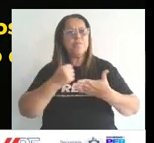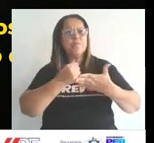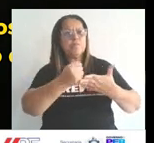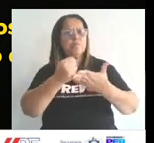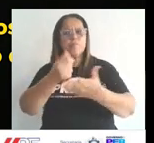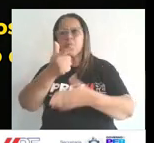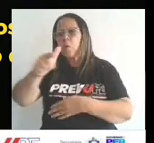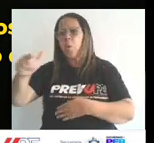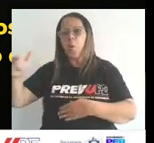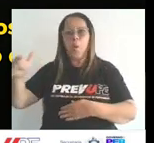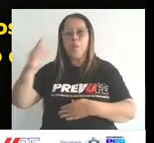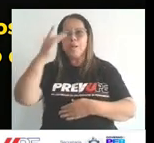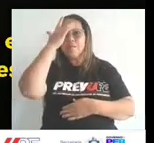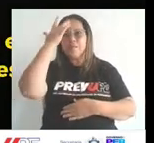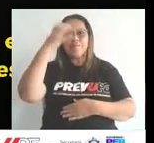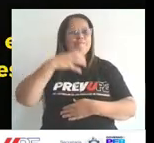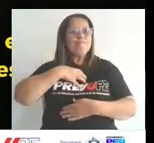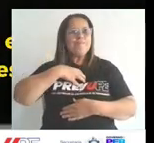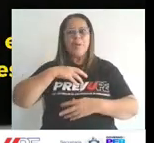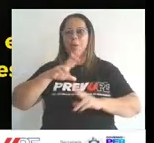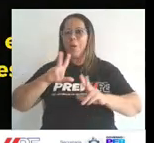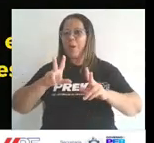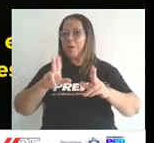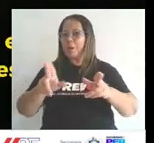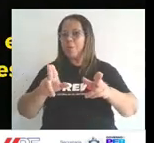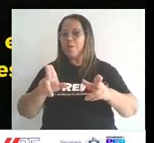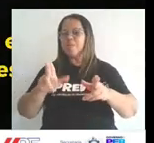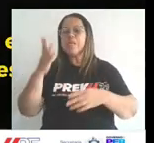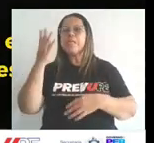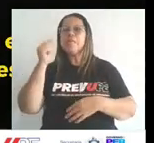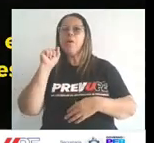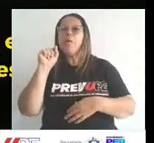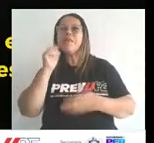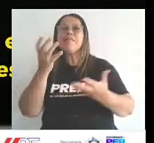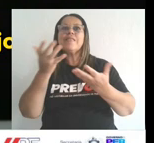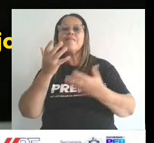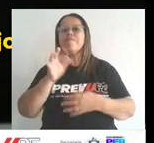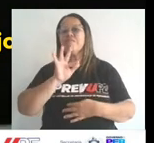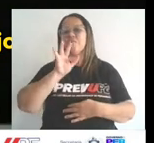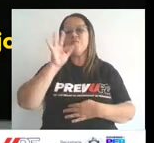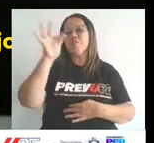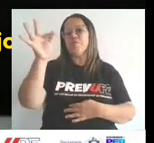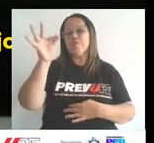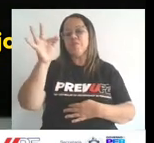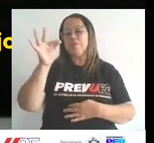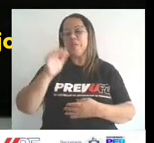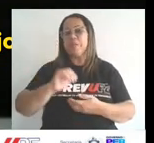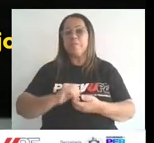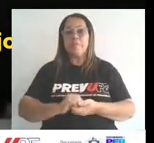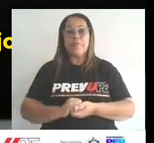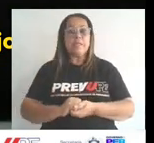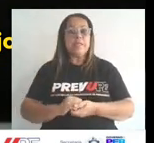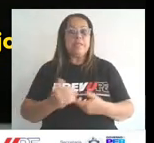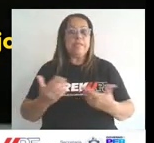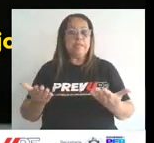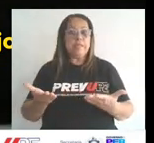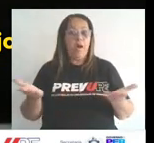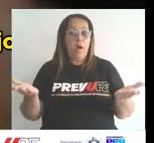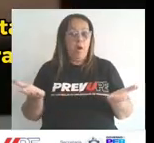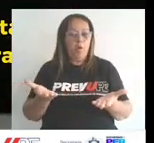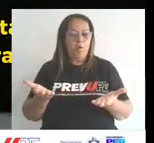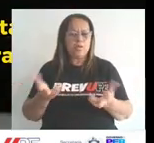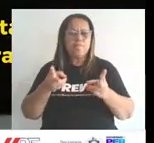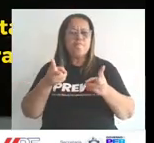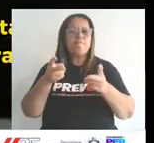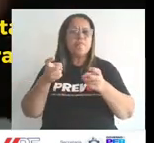sintam a mesma sensação que eu senti e possa saber o que escolher para a vida deles. Então, hoje eu vejo que o